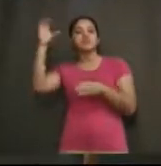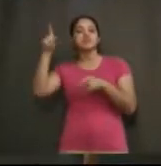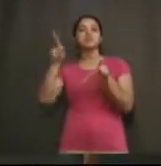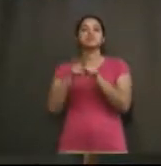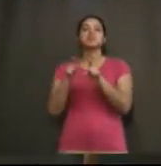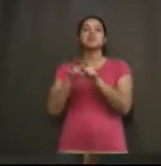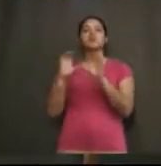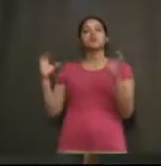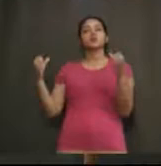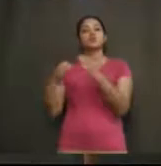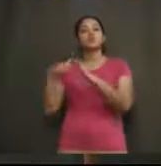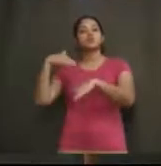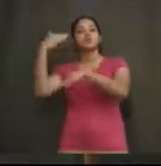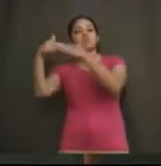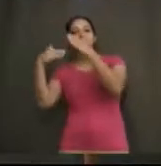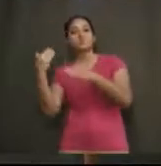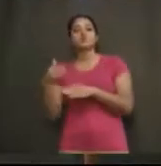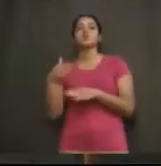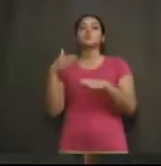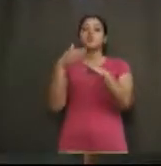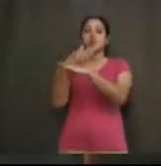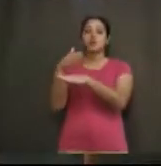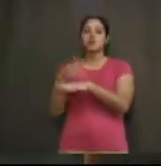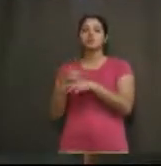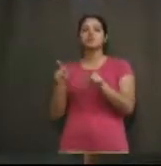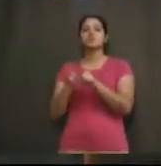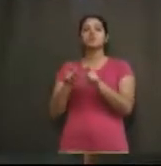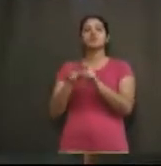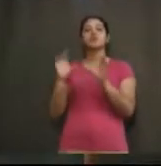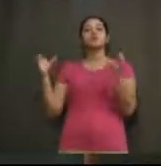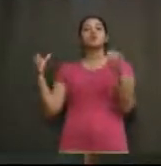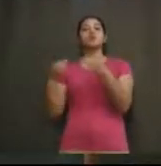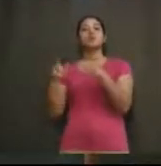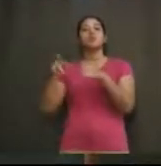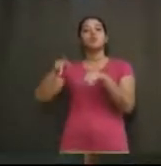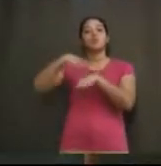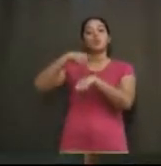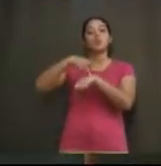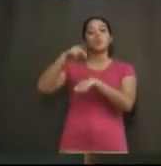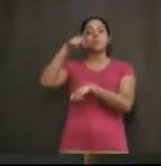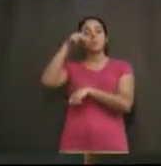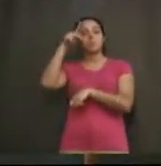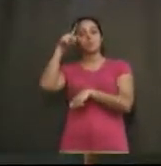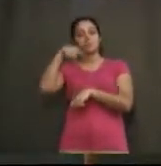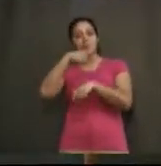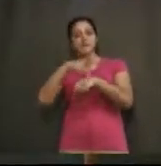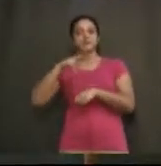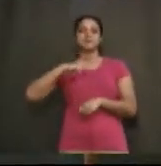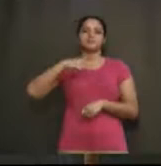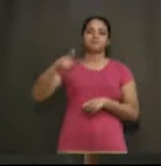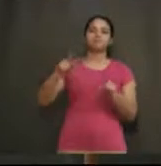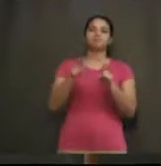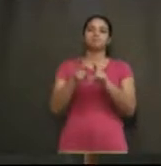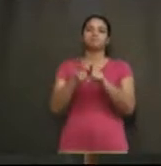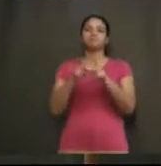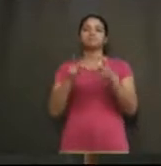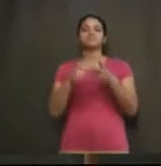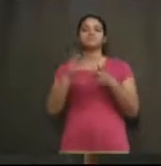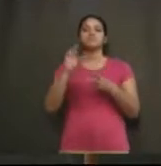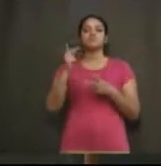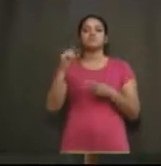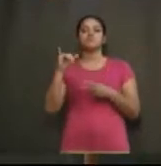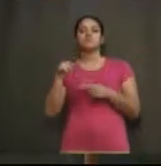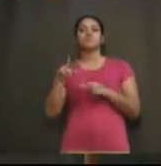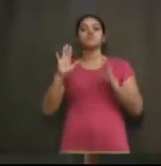Desenvolvimento e membro correspondente da Academia de Ciências de Portugal e do Chile. Foi distinguido pela Presidência da